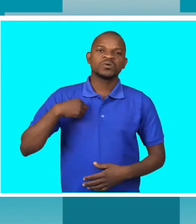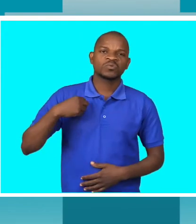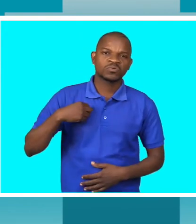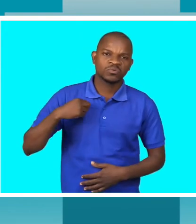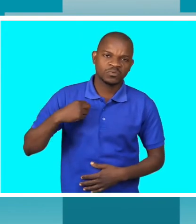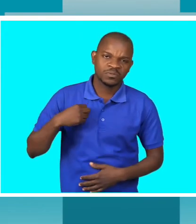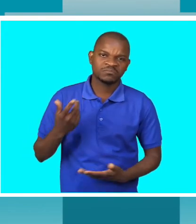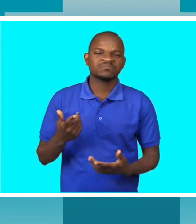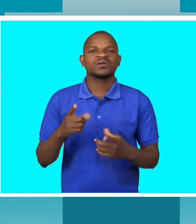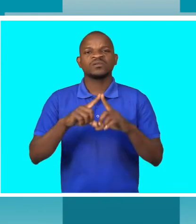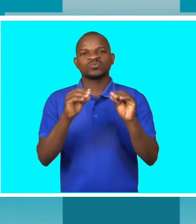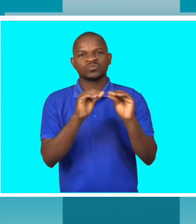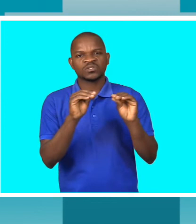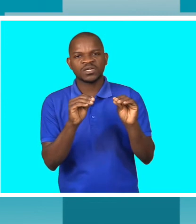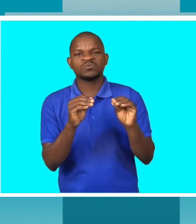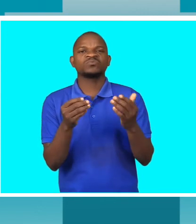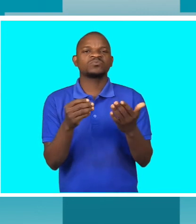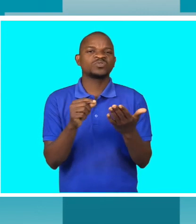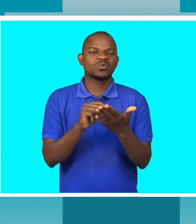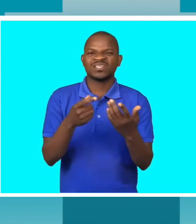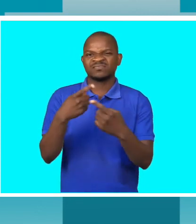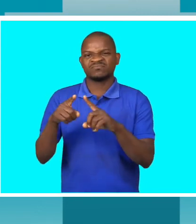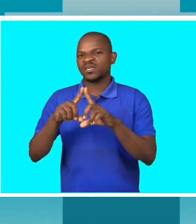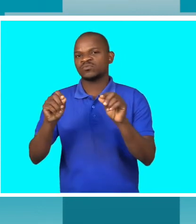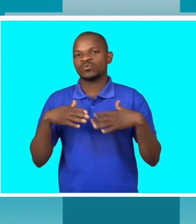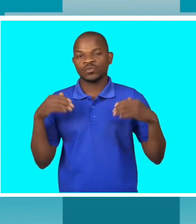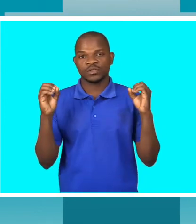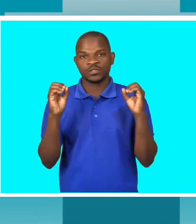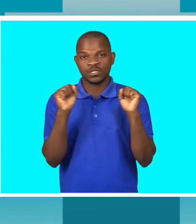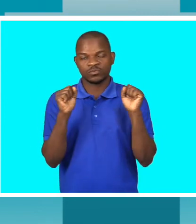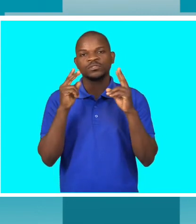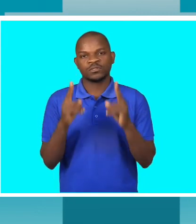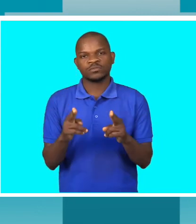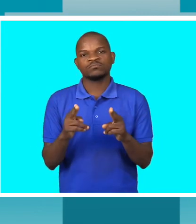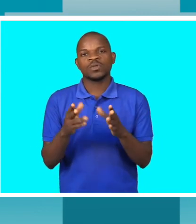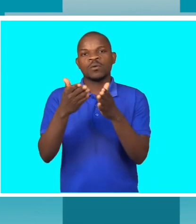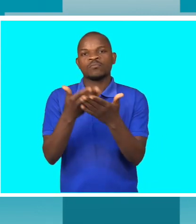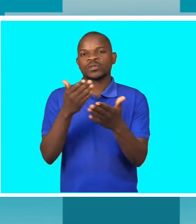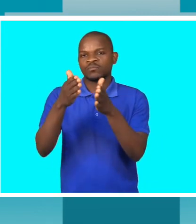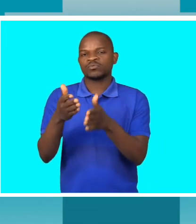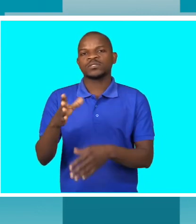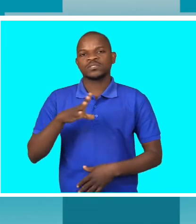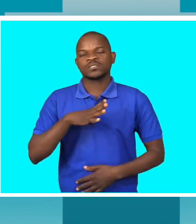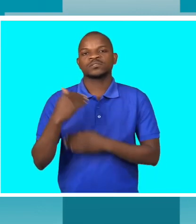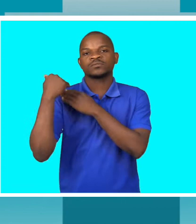a esses dois pontos que aqui debatimos em relação ao acesso à saúde nos penitenciários e também